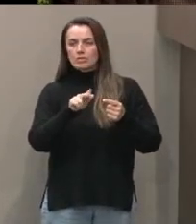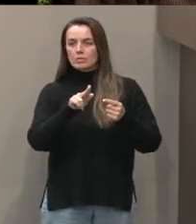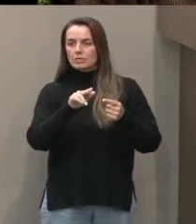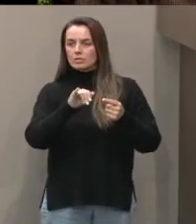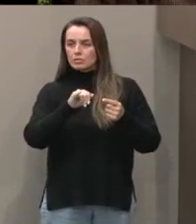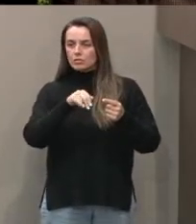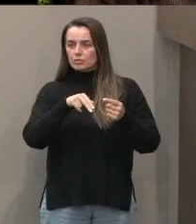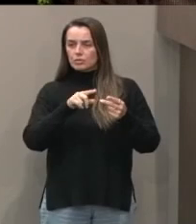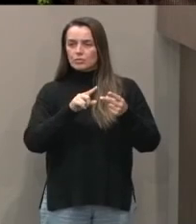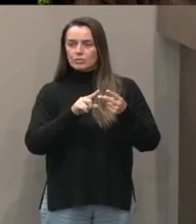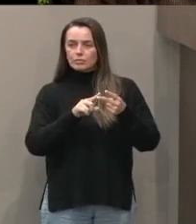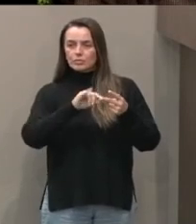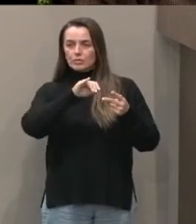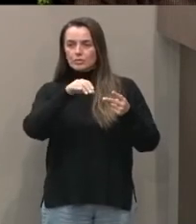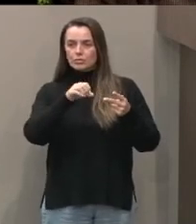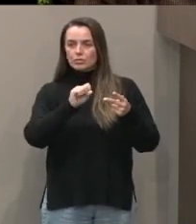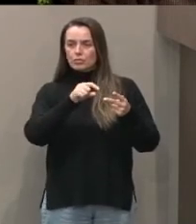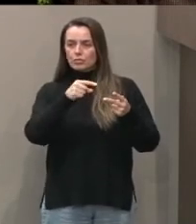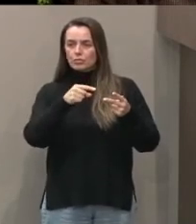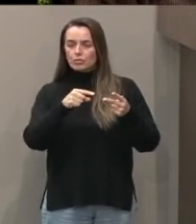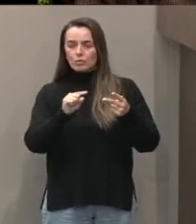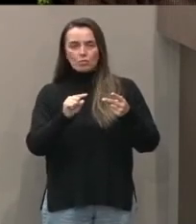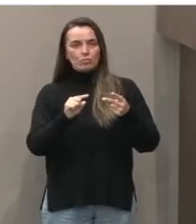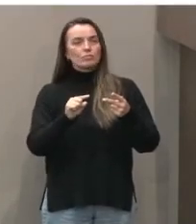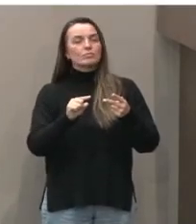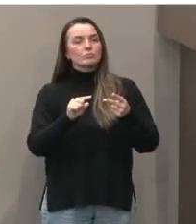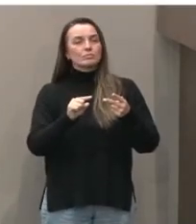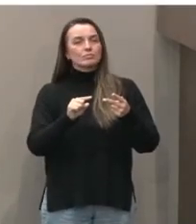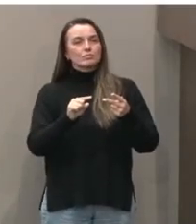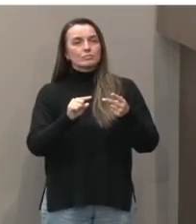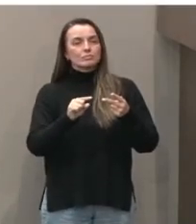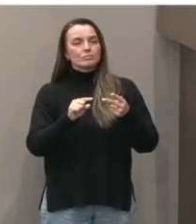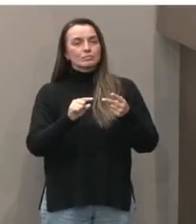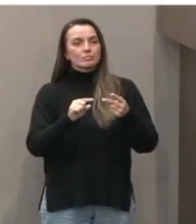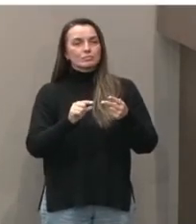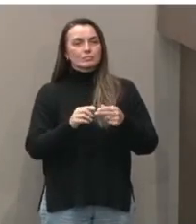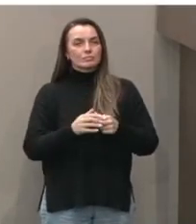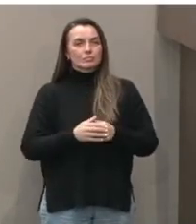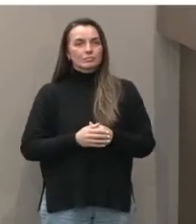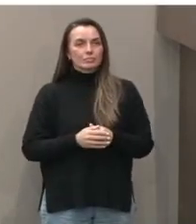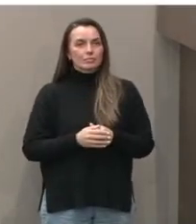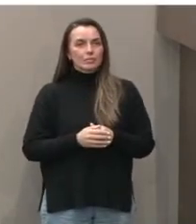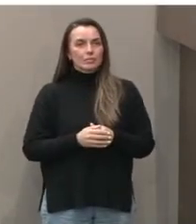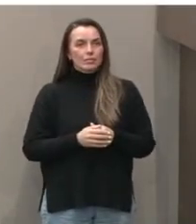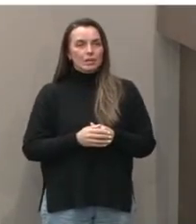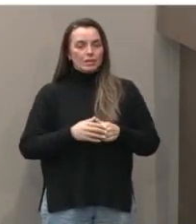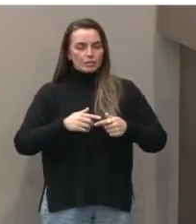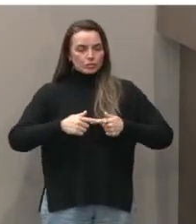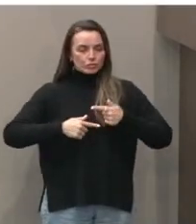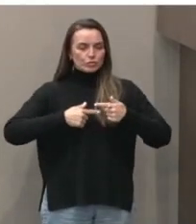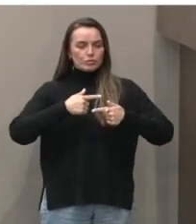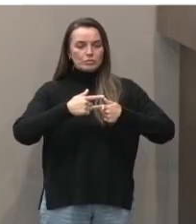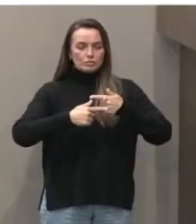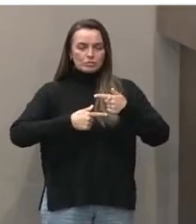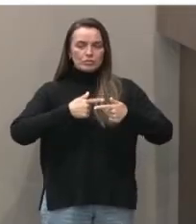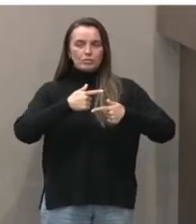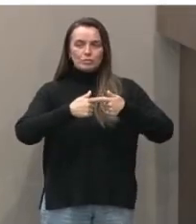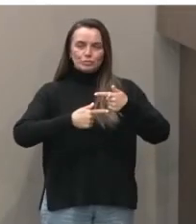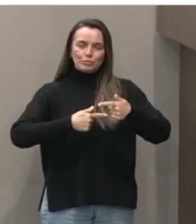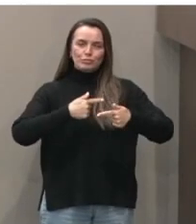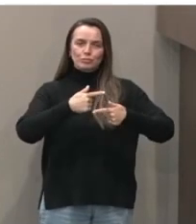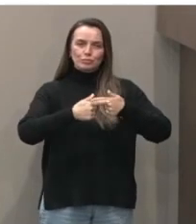conosco, e o João Pozzi, hoje trabalhando em Porto Alegre. E aí se sucedeu gerações atrás